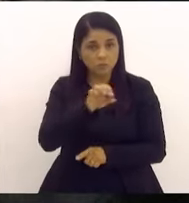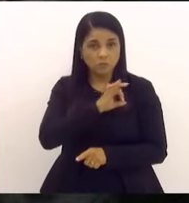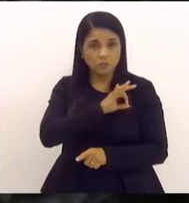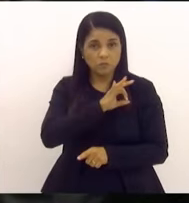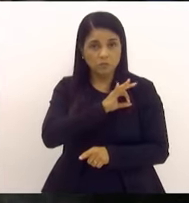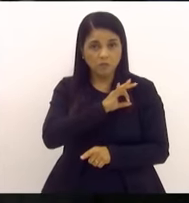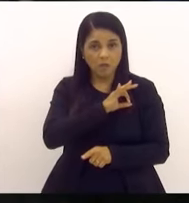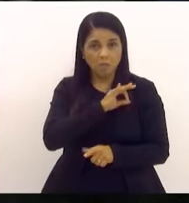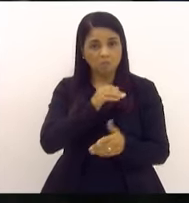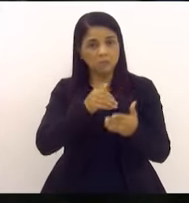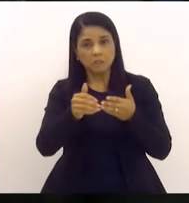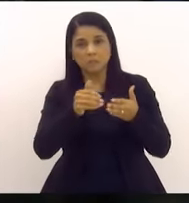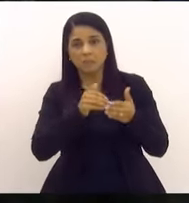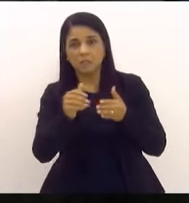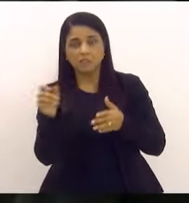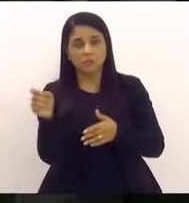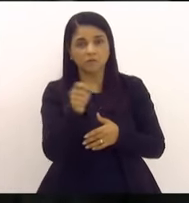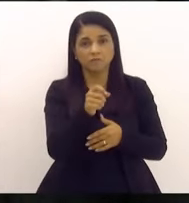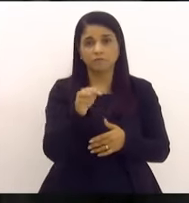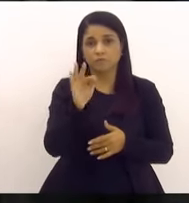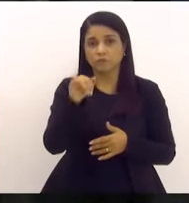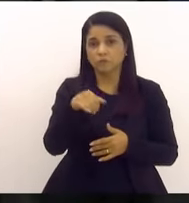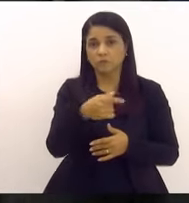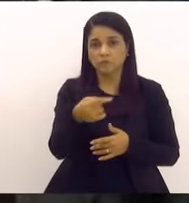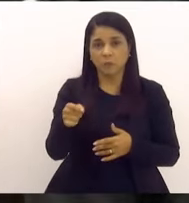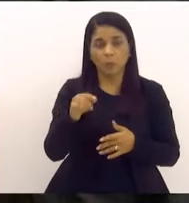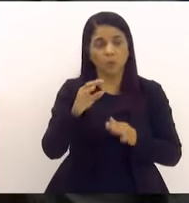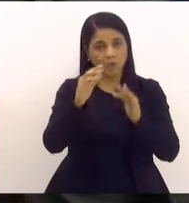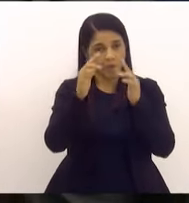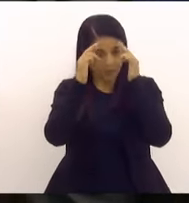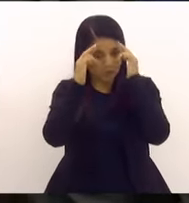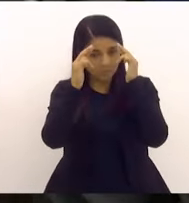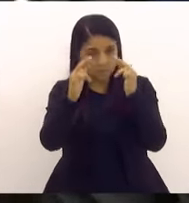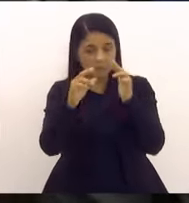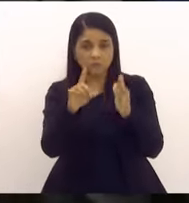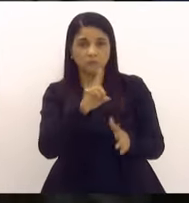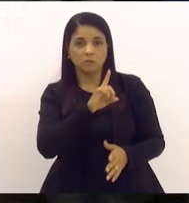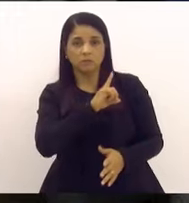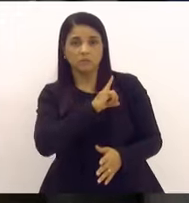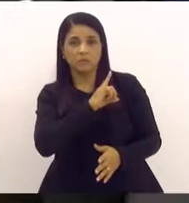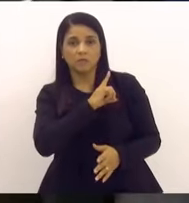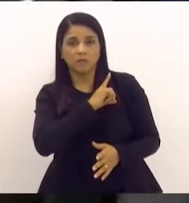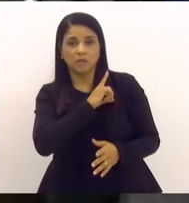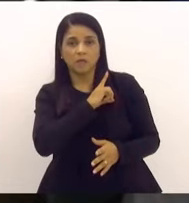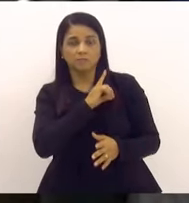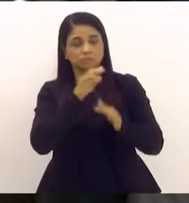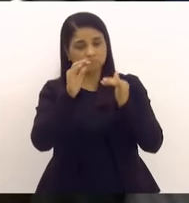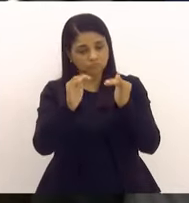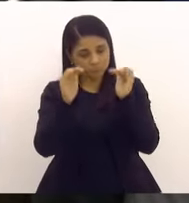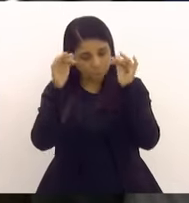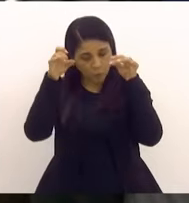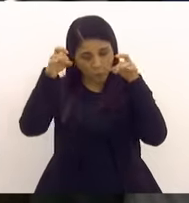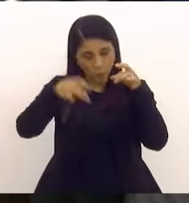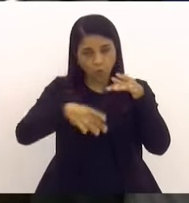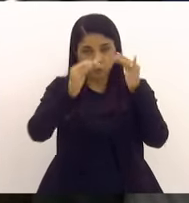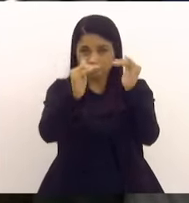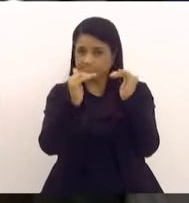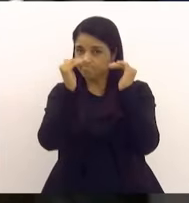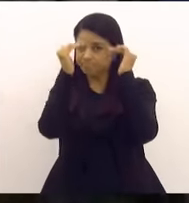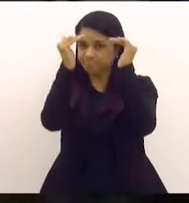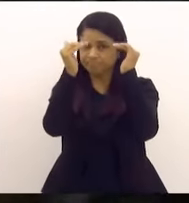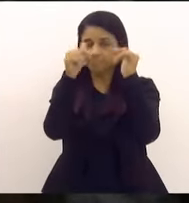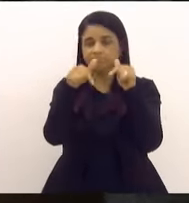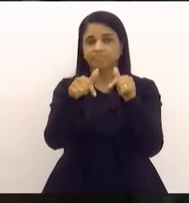Polícia Civil, uma vez respeitado que ele seja delegado de polícia de último estágio na carreira, que ele possa